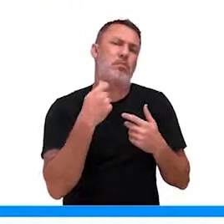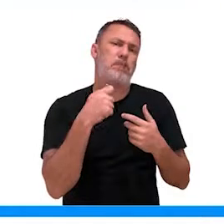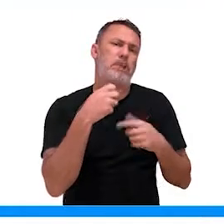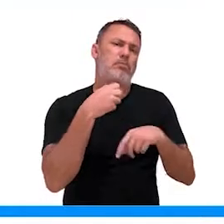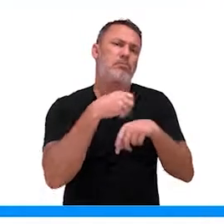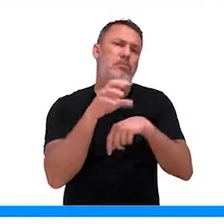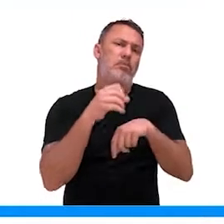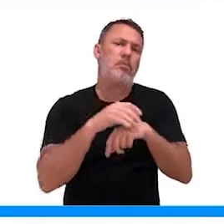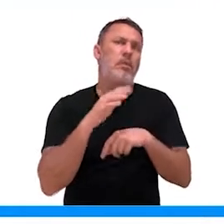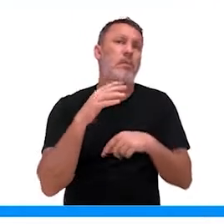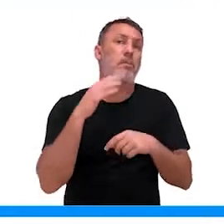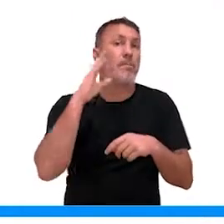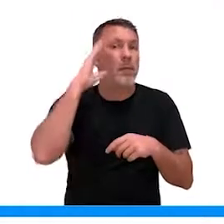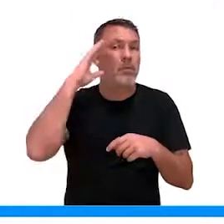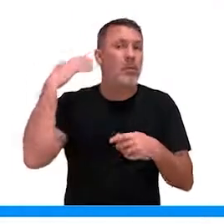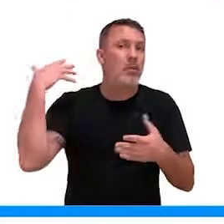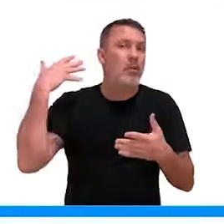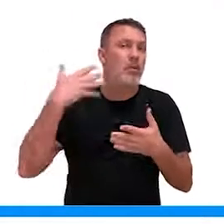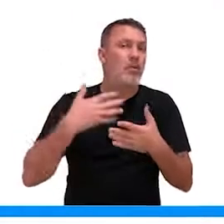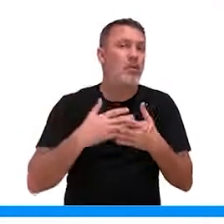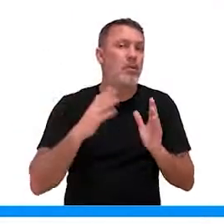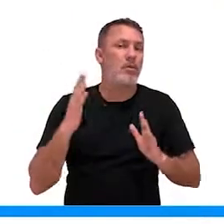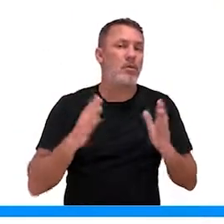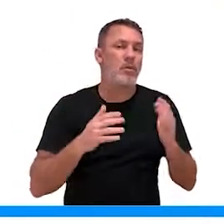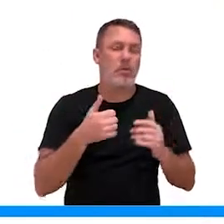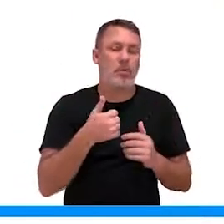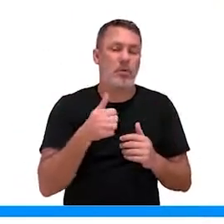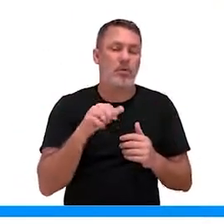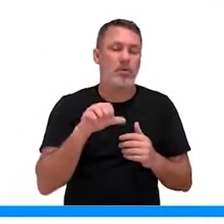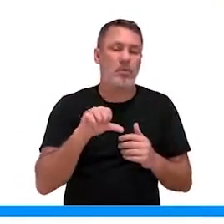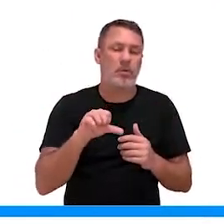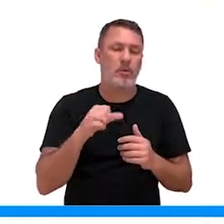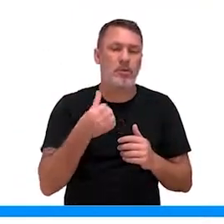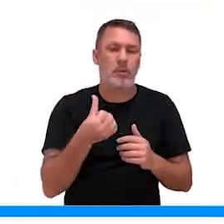de 60 e 70.